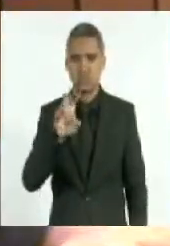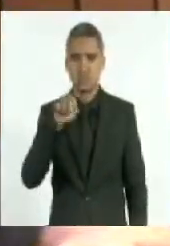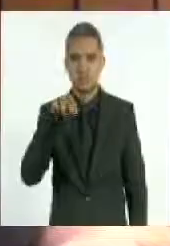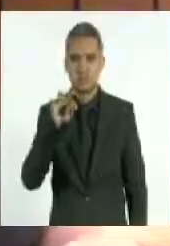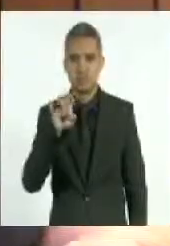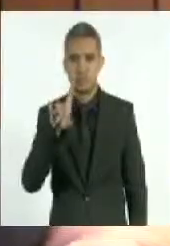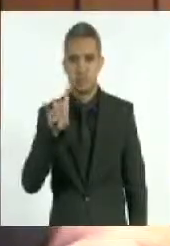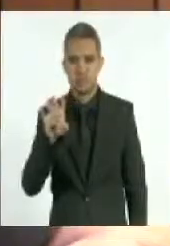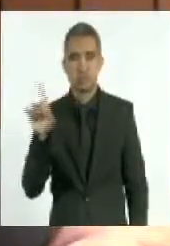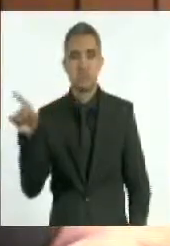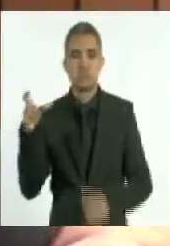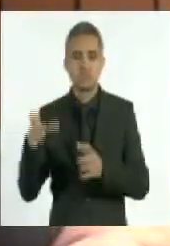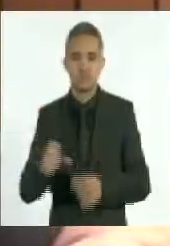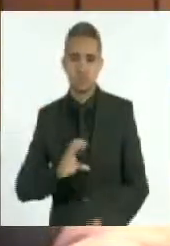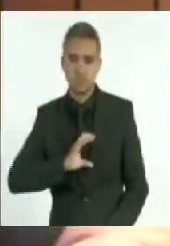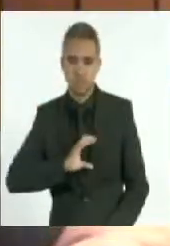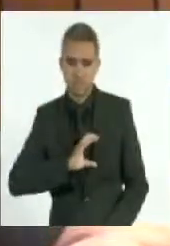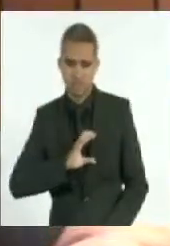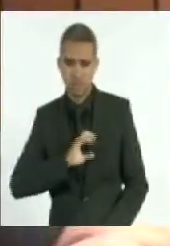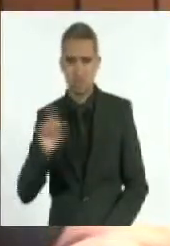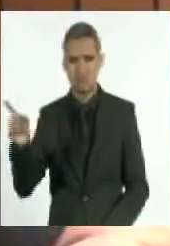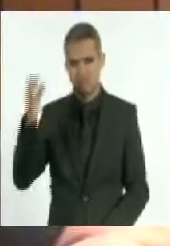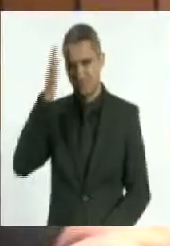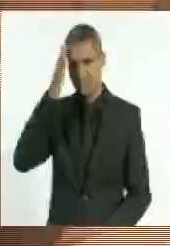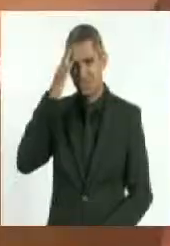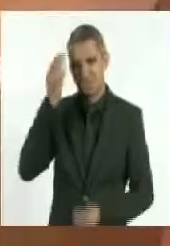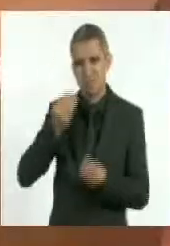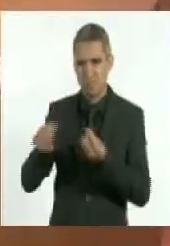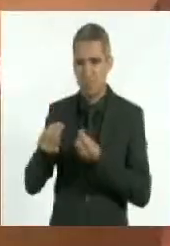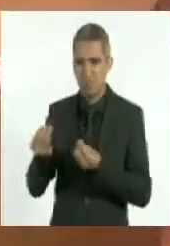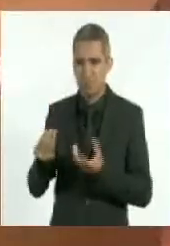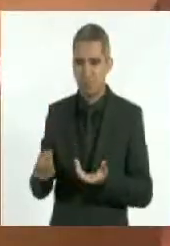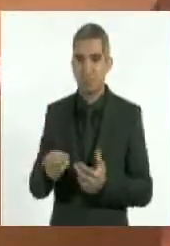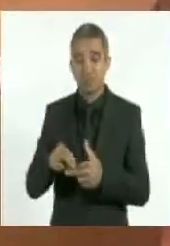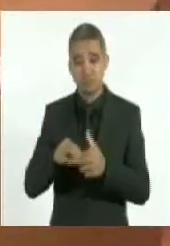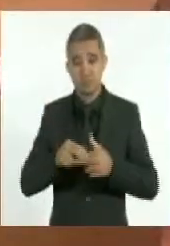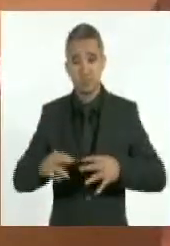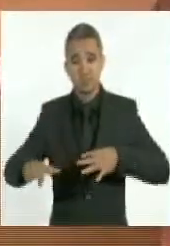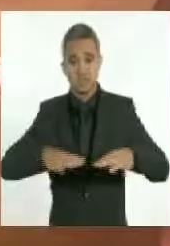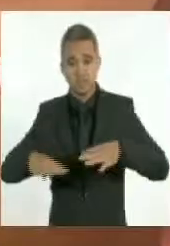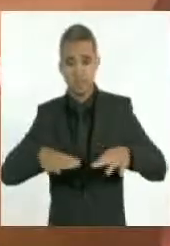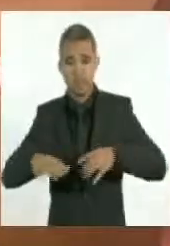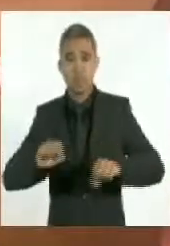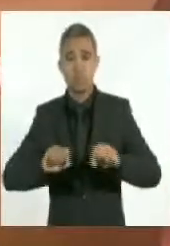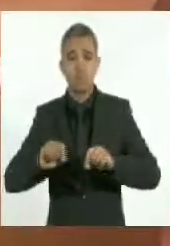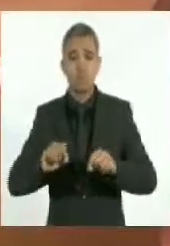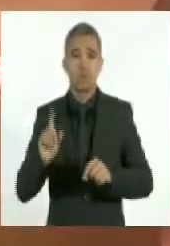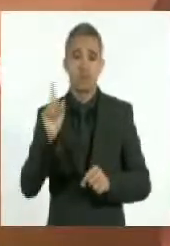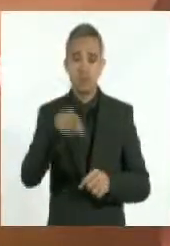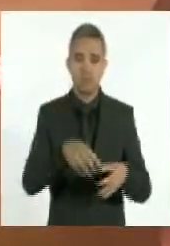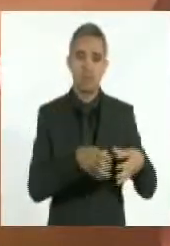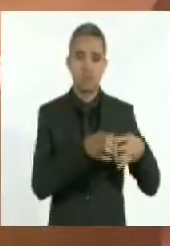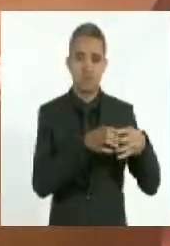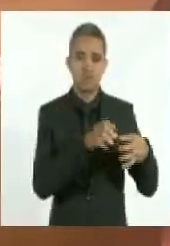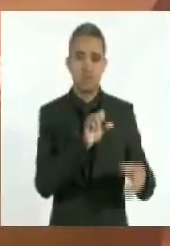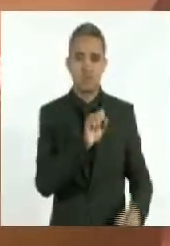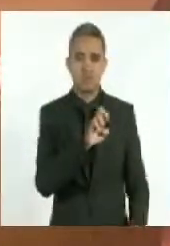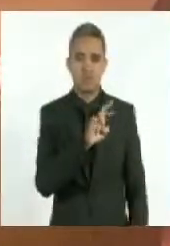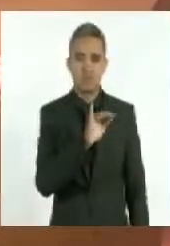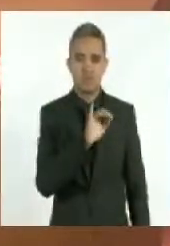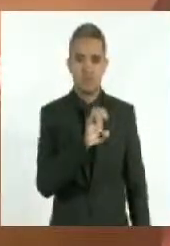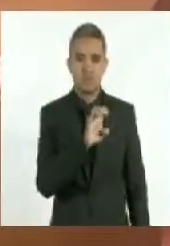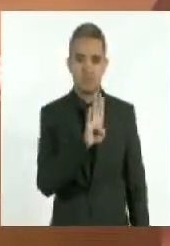empregos. E hoje nós estamos na situação, o Sampaio Corrêa, representante na Série B, o Imperatriz, e é